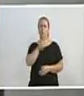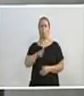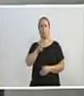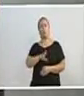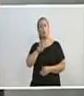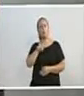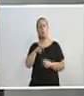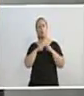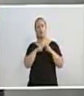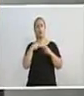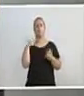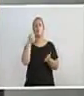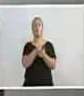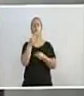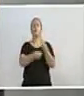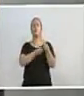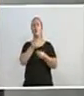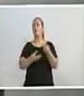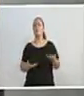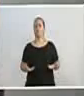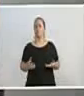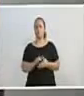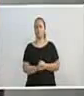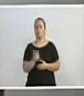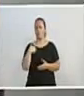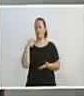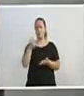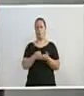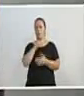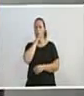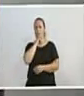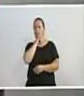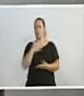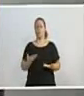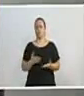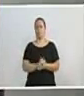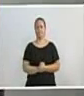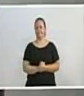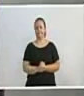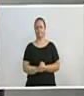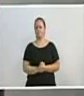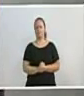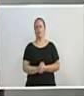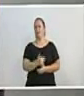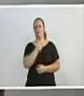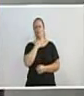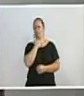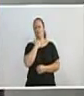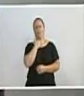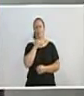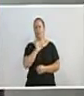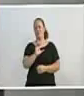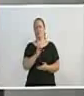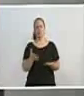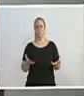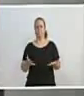eu vou pagar de que forma? Através do recolhimento dos meus tributos. Não é possível. Estamos levando a cabo uma